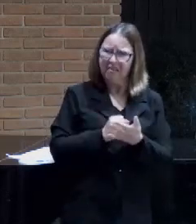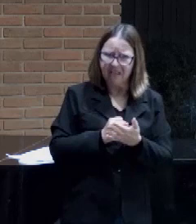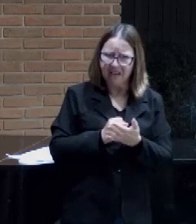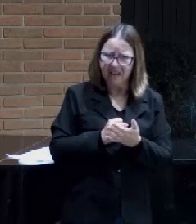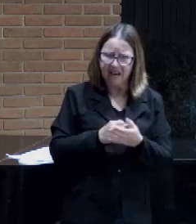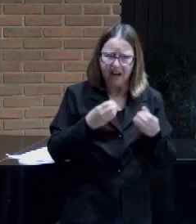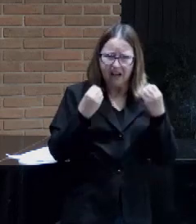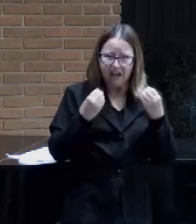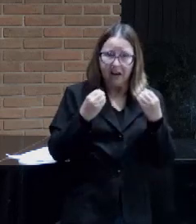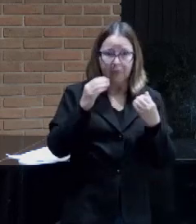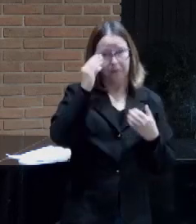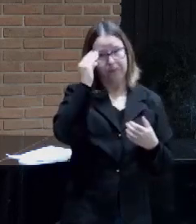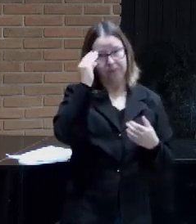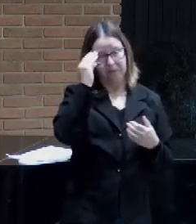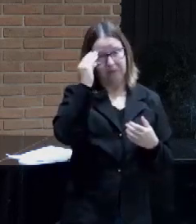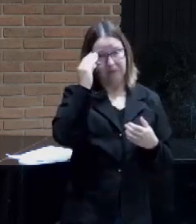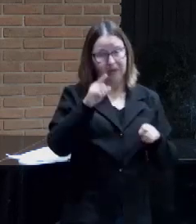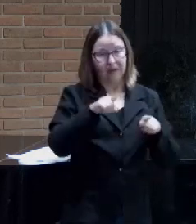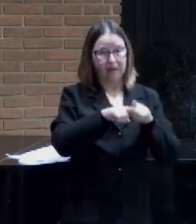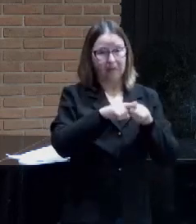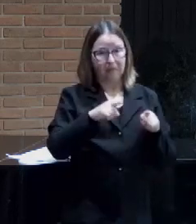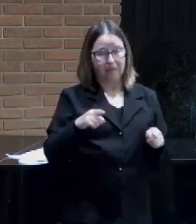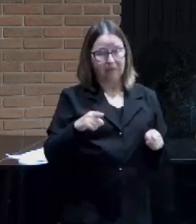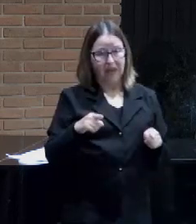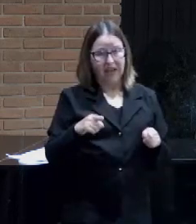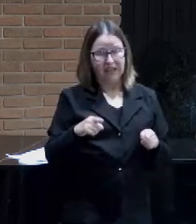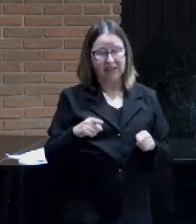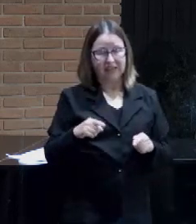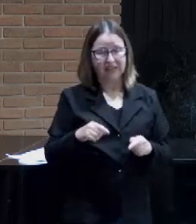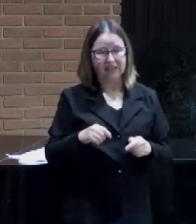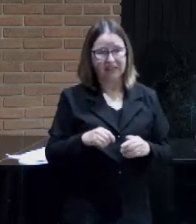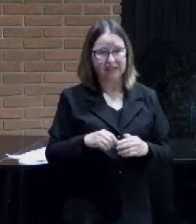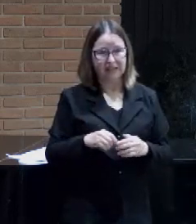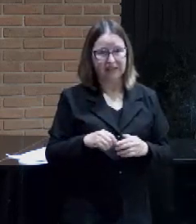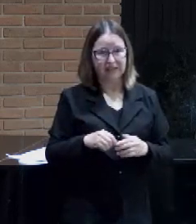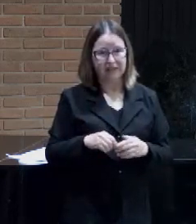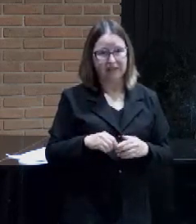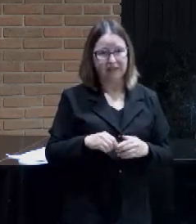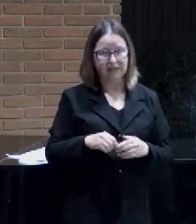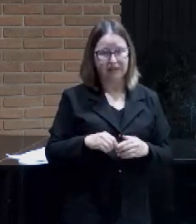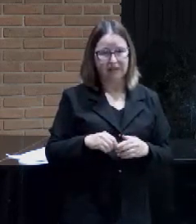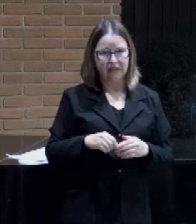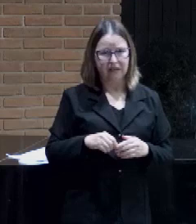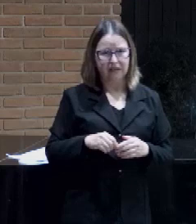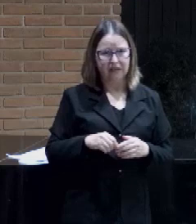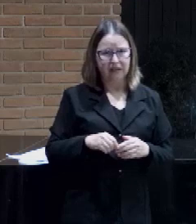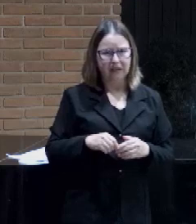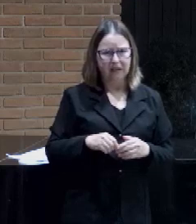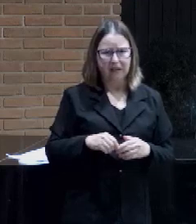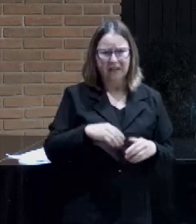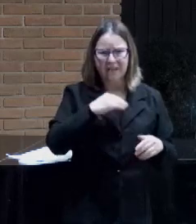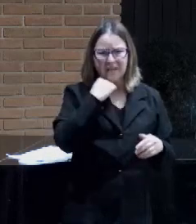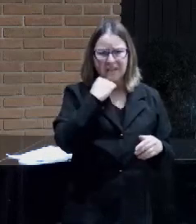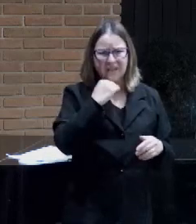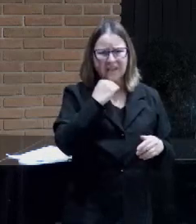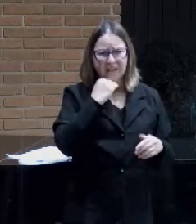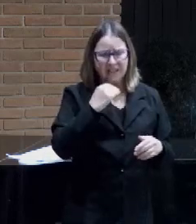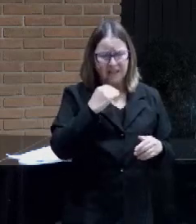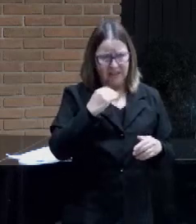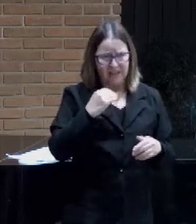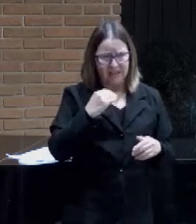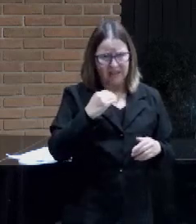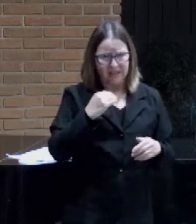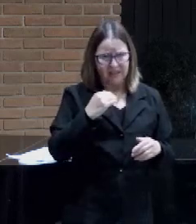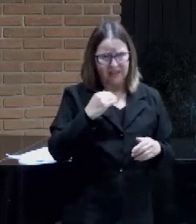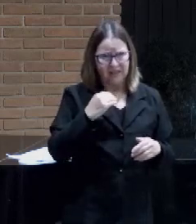cheguei à conclusão de que é verdade por conta disso. Ninguém teria pensado nisso. Filho de Deus, descer da